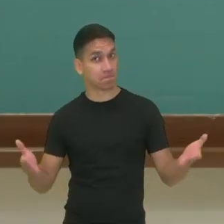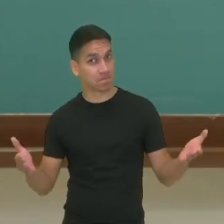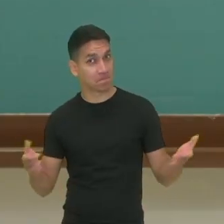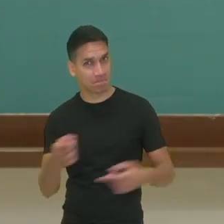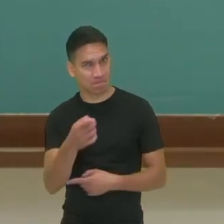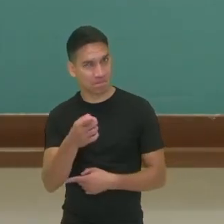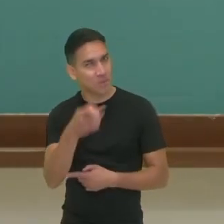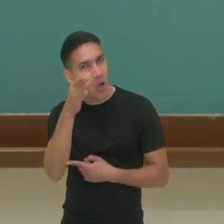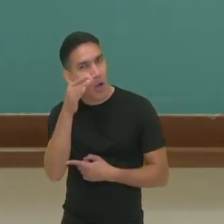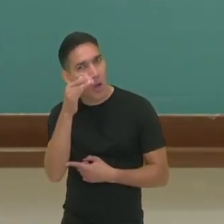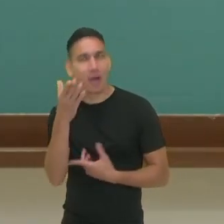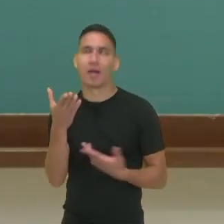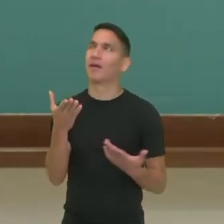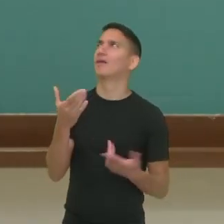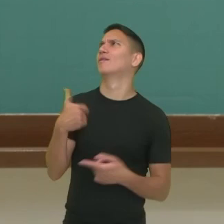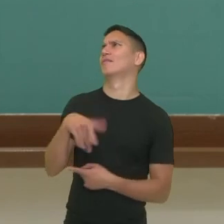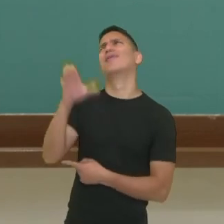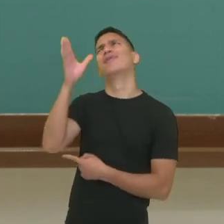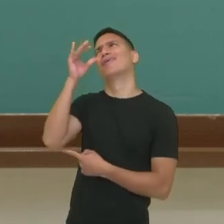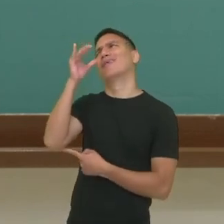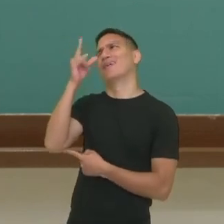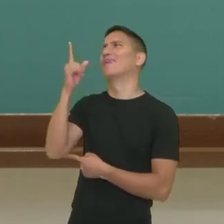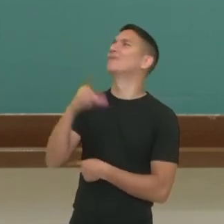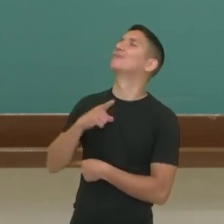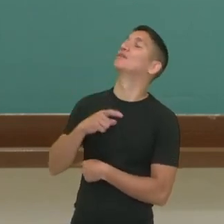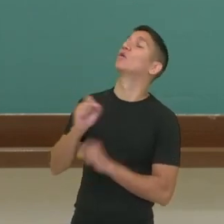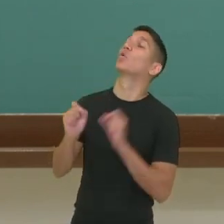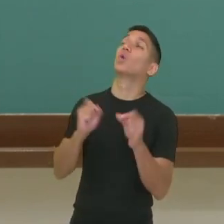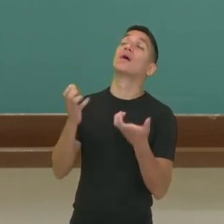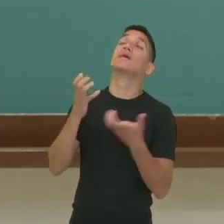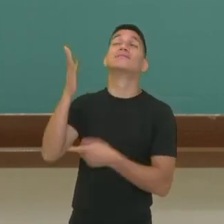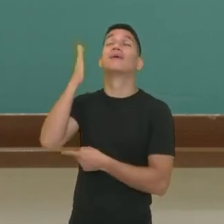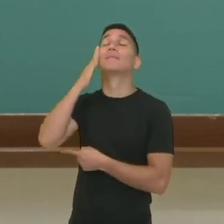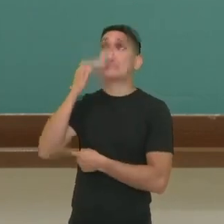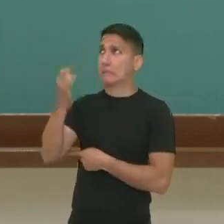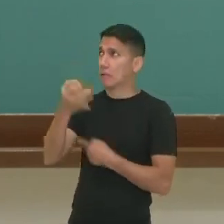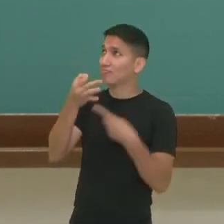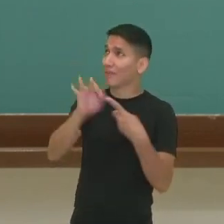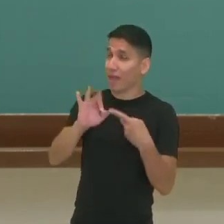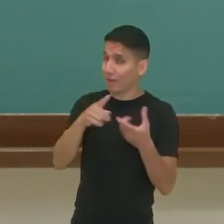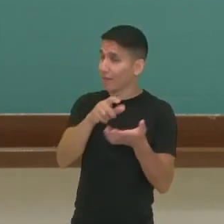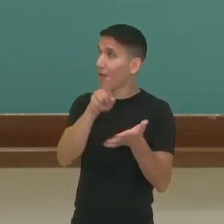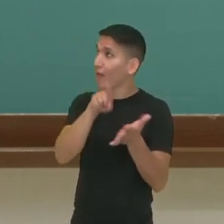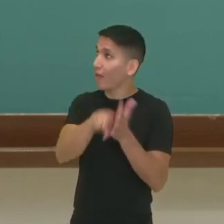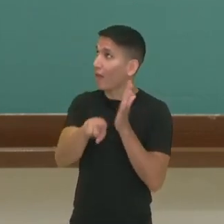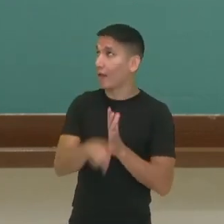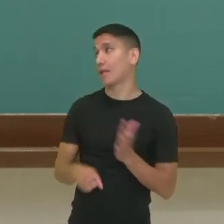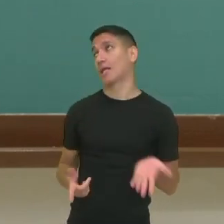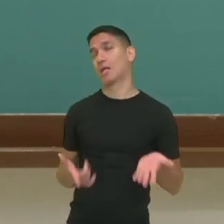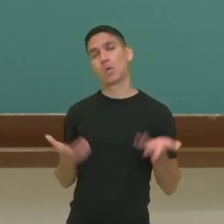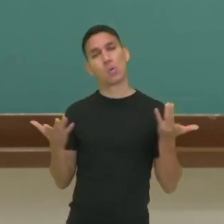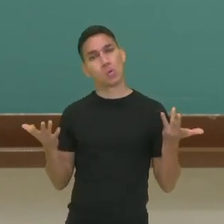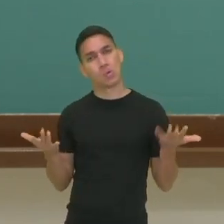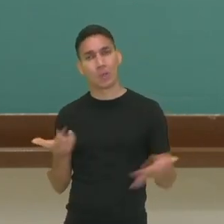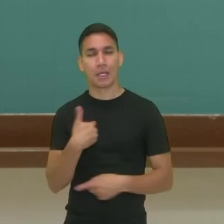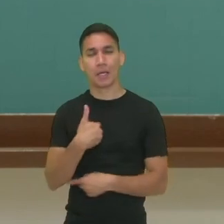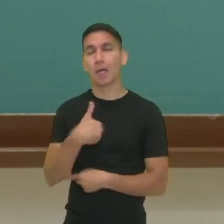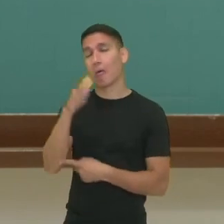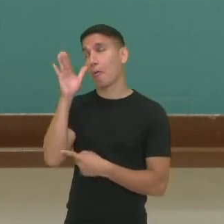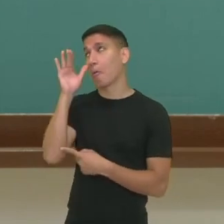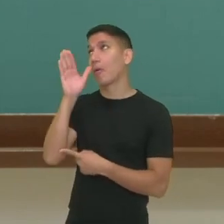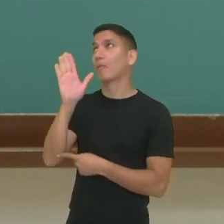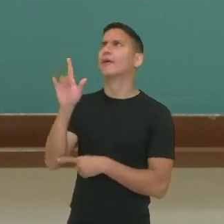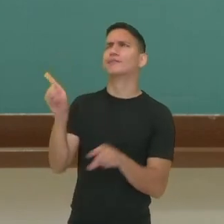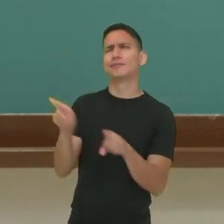Tô curioso, professor. Tô curioso porque eu quero saber se eu acertei essa questão, professor. Olhe, tô curioso, mas também